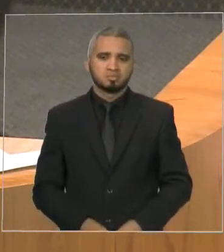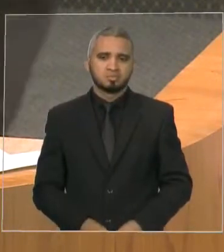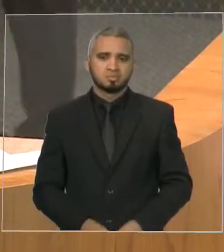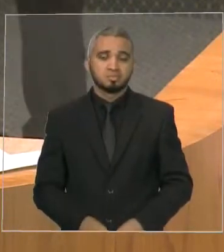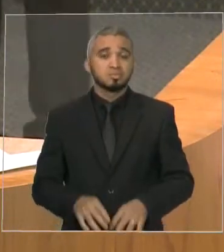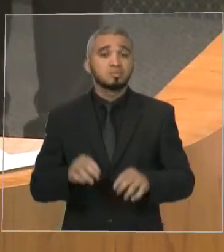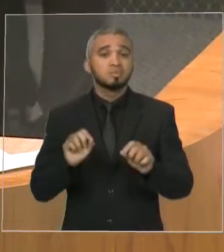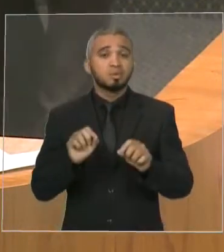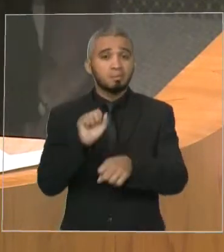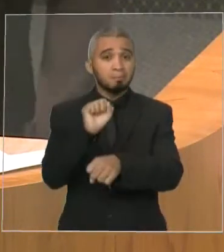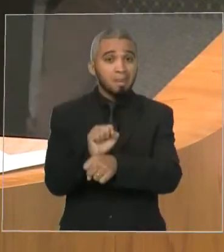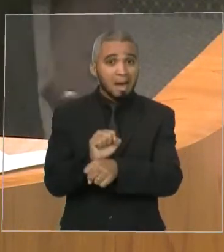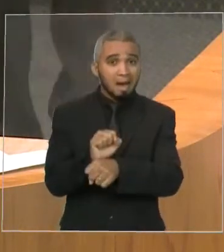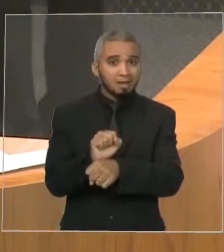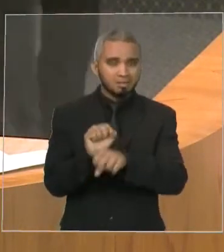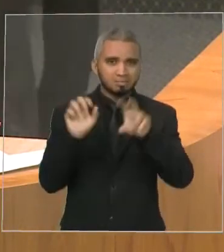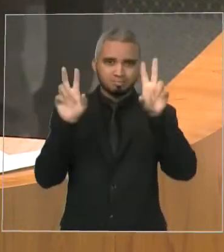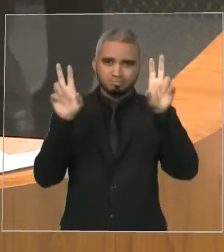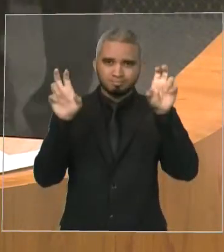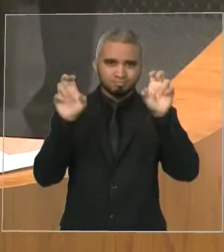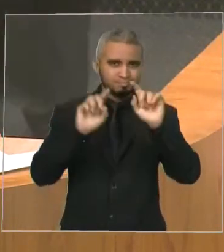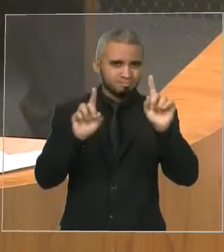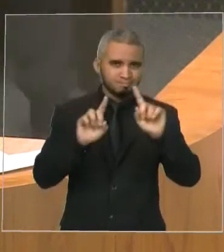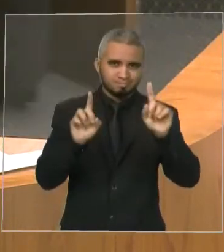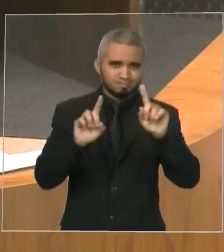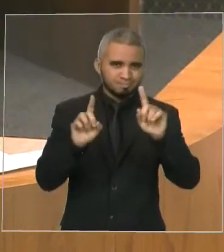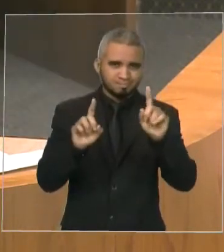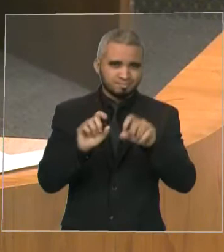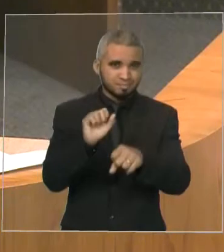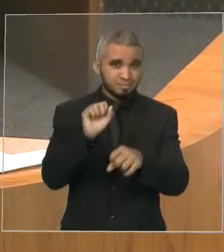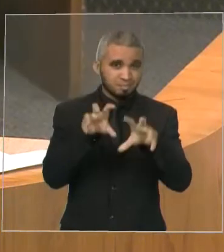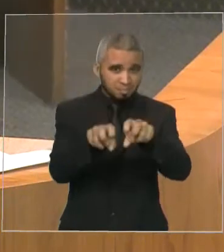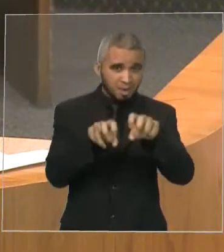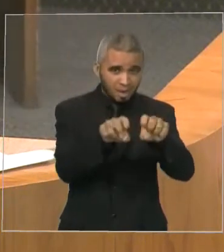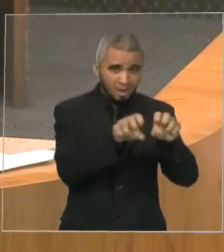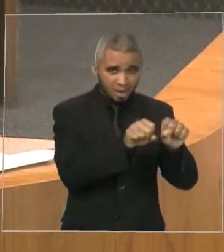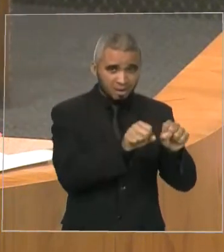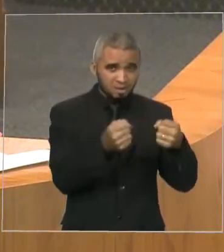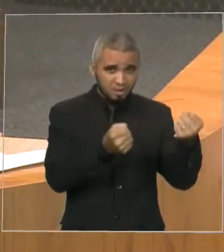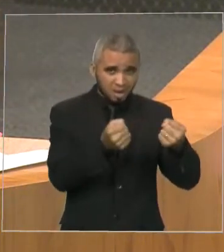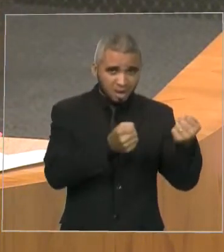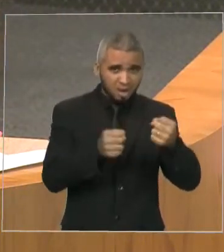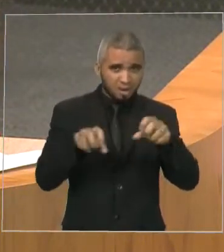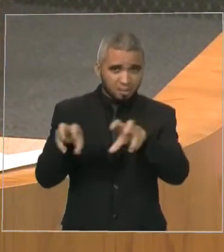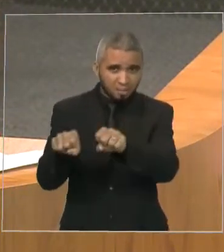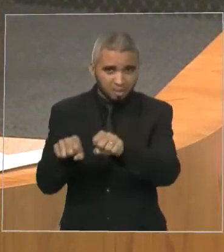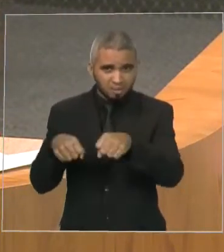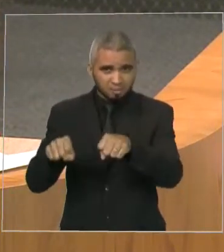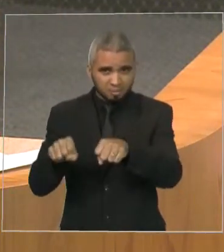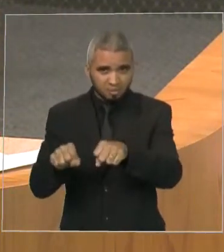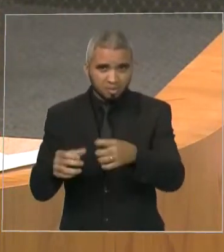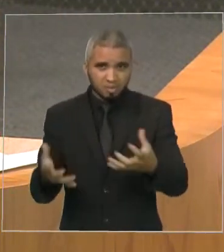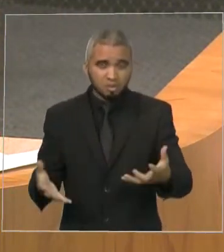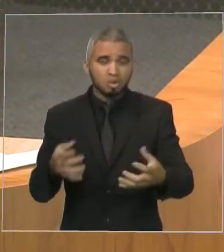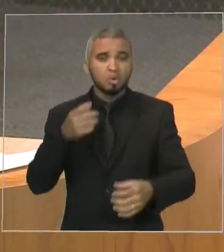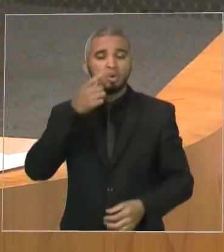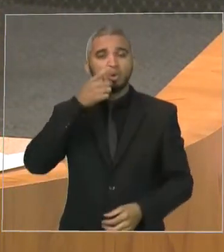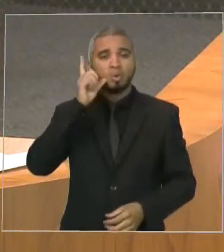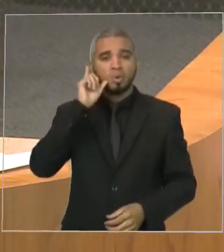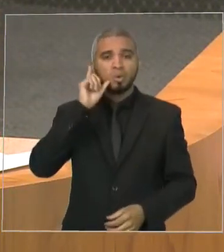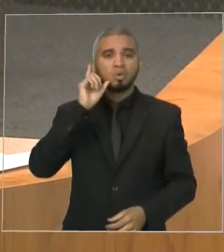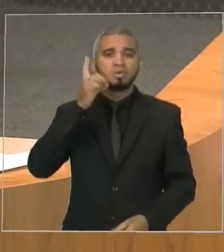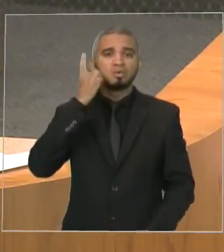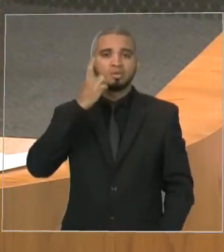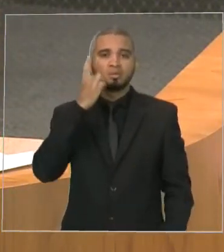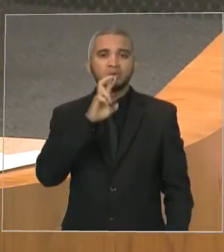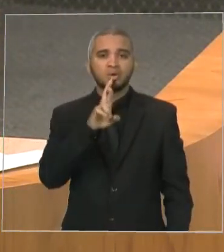entre aspas, né, na apreensão dos veículos com blitz. Ontem eu escutei o pronunciamento do deputado